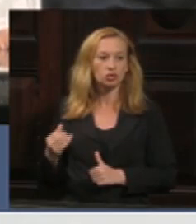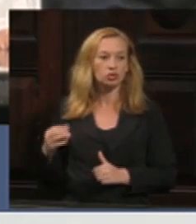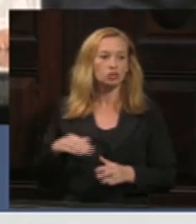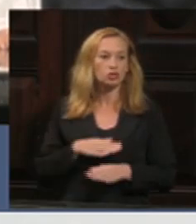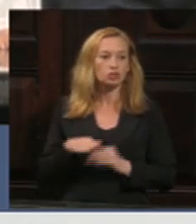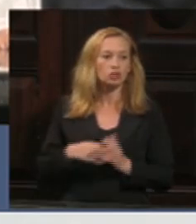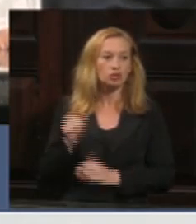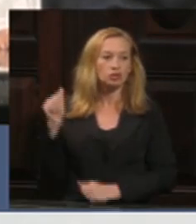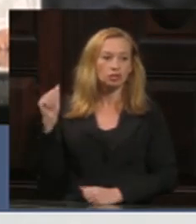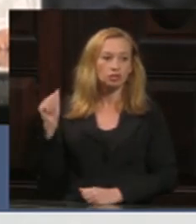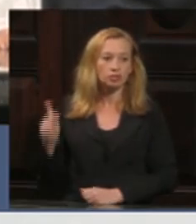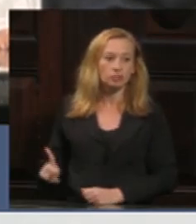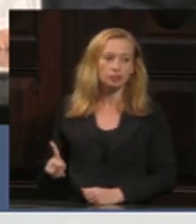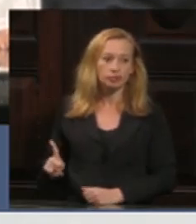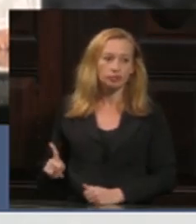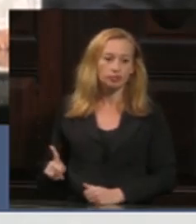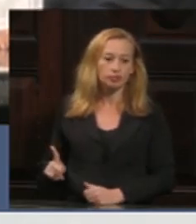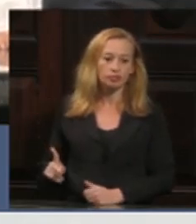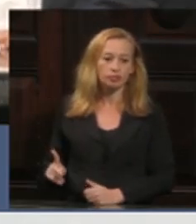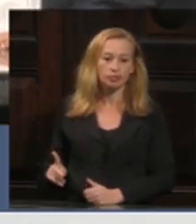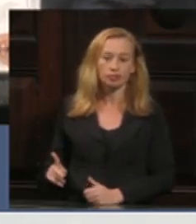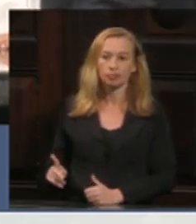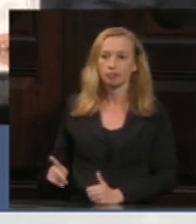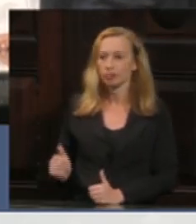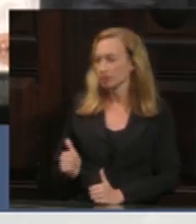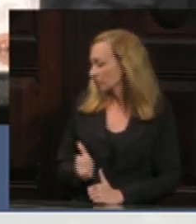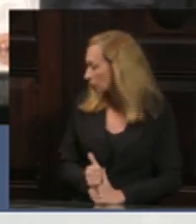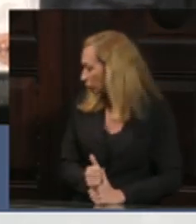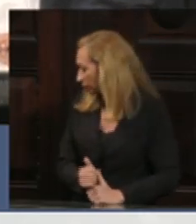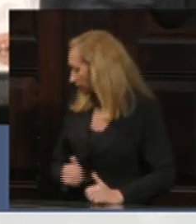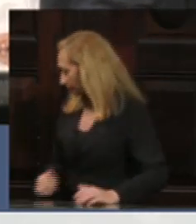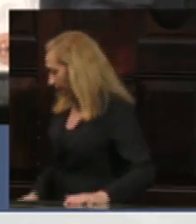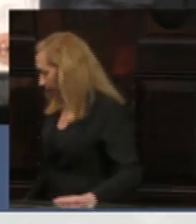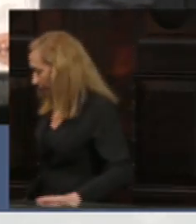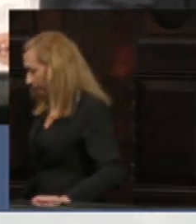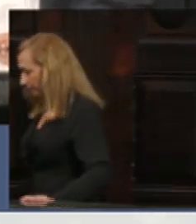aprovam nesse como estão, aprovado.